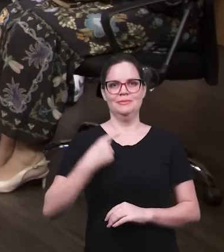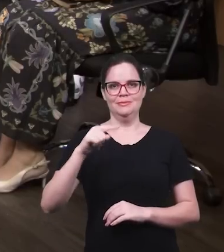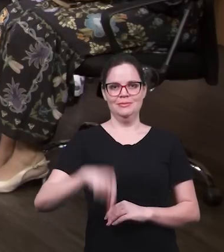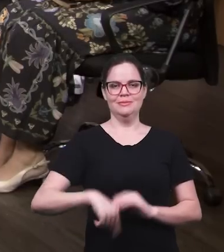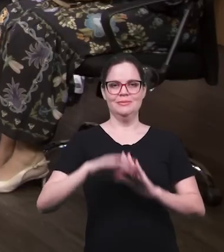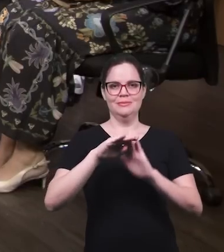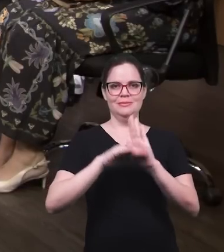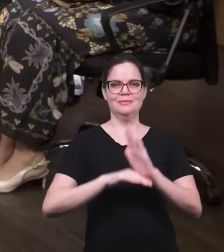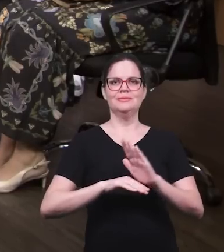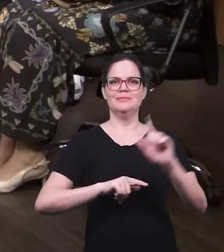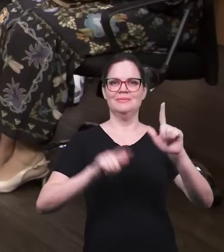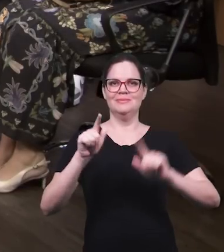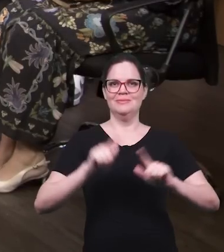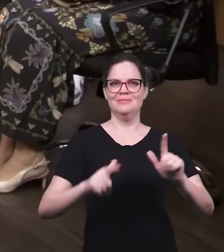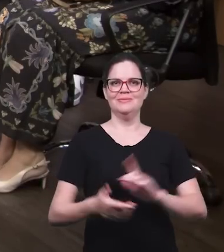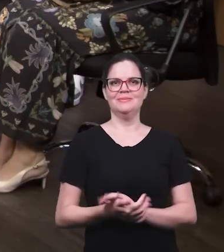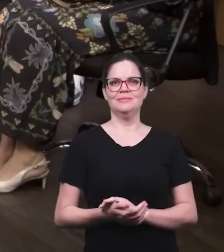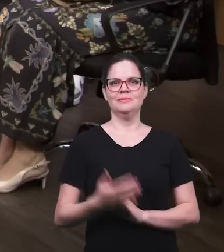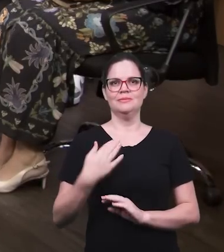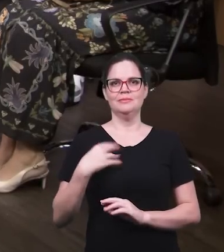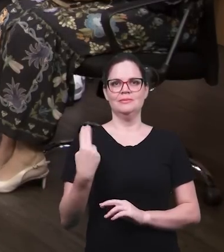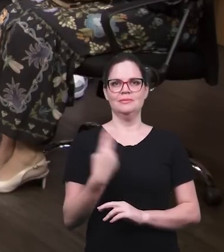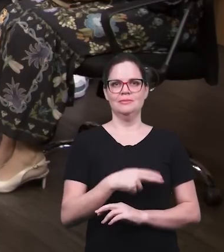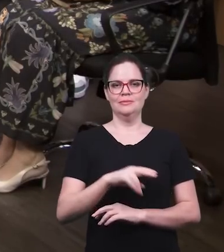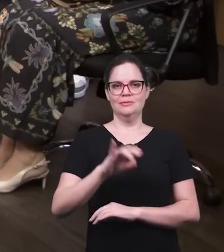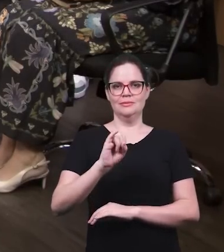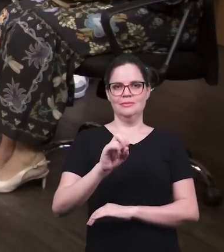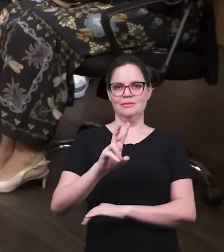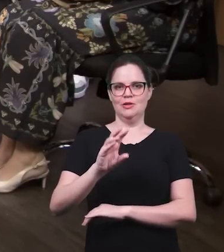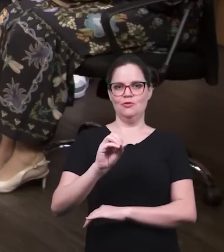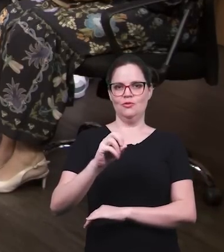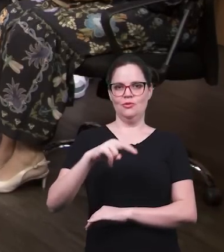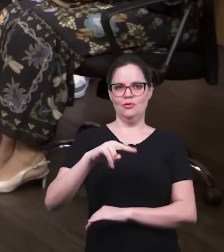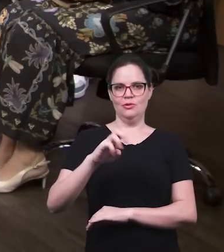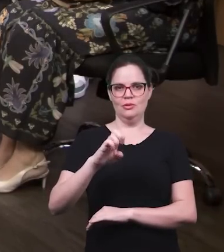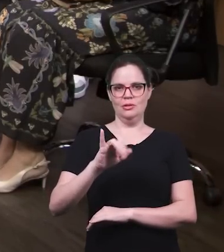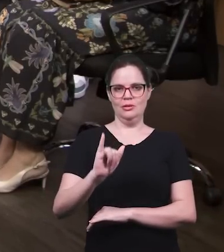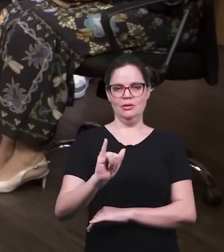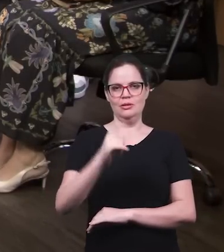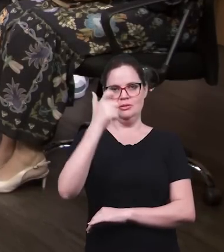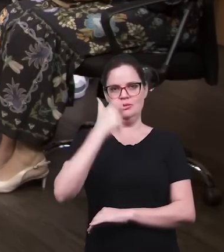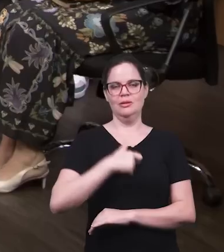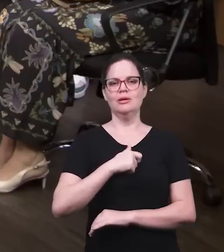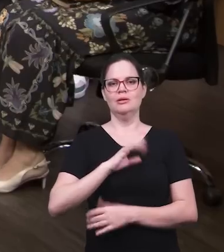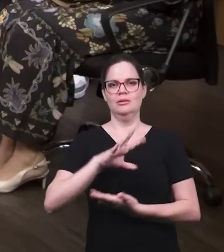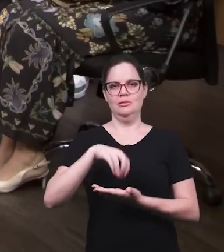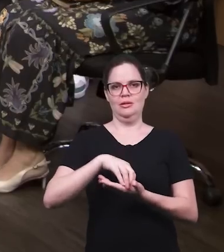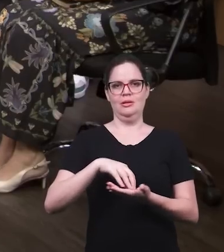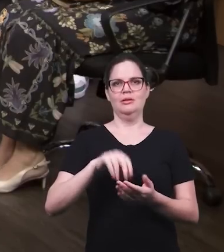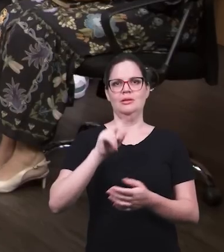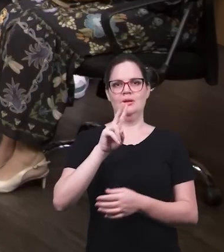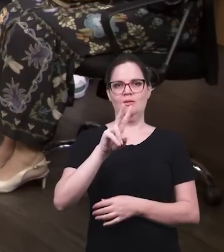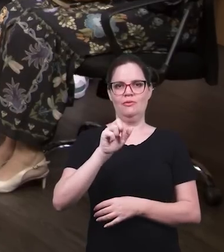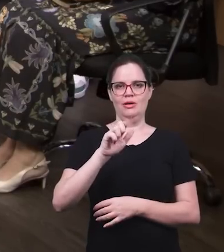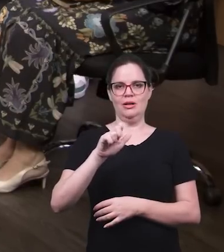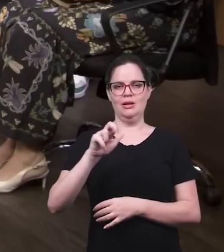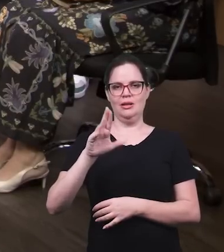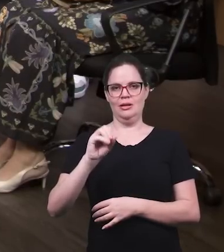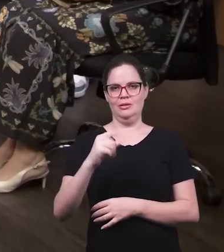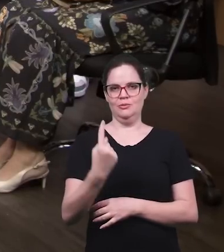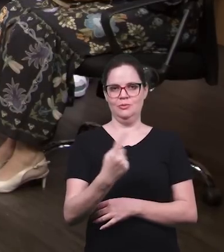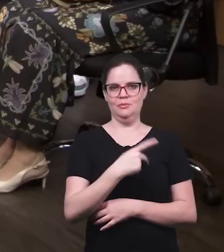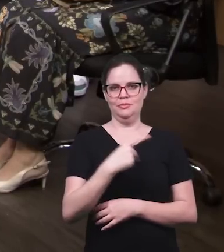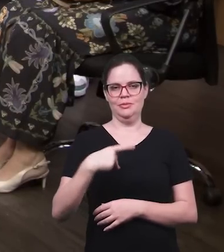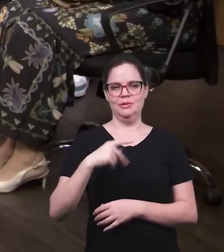que participam desse programa. Eu me chamo Ivonei, sou da Igreja Central de Vila Valéria